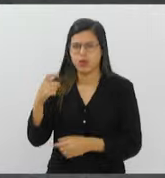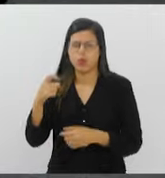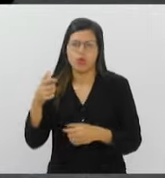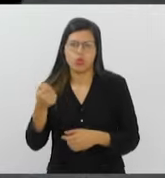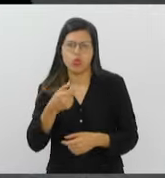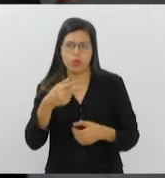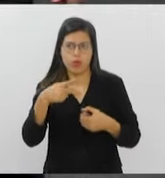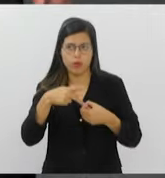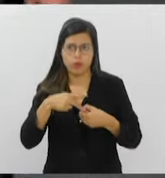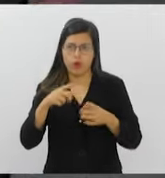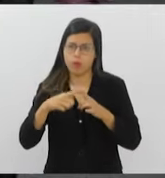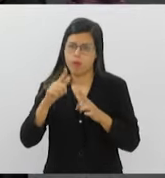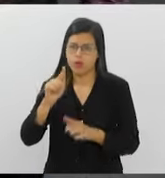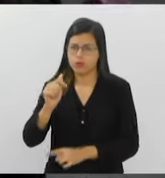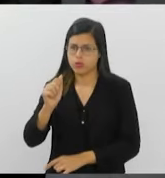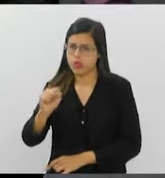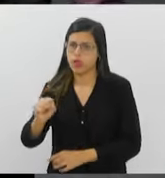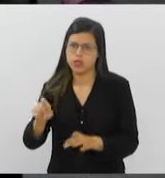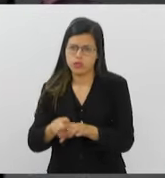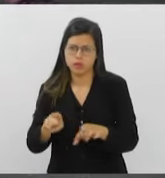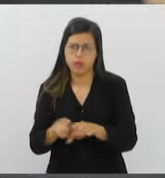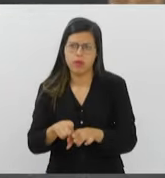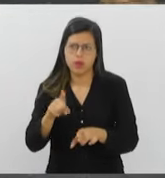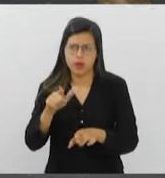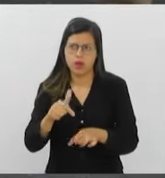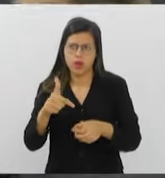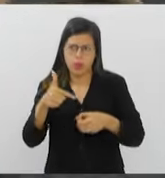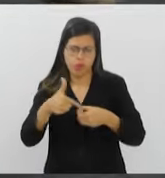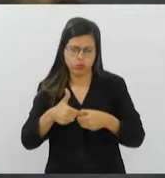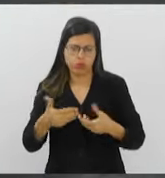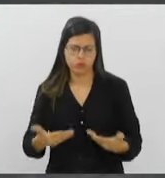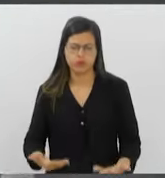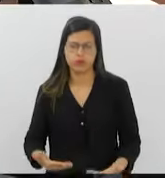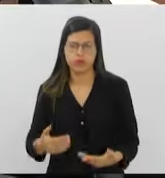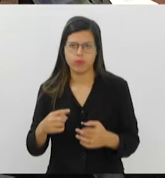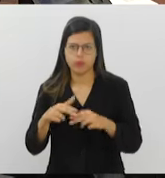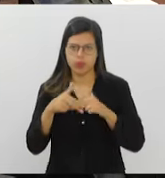fóssil, por isso a bancada do PSOL vota contrário.